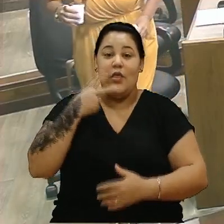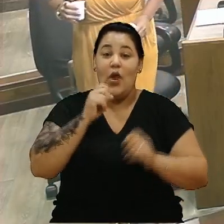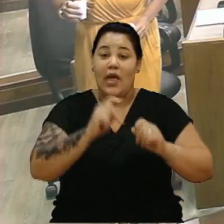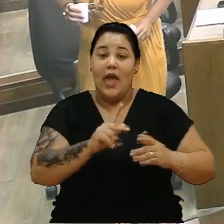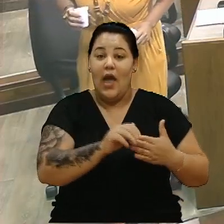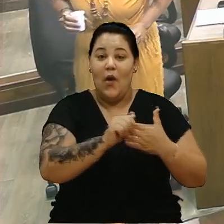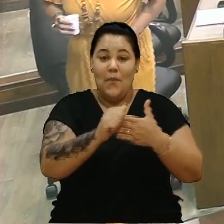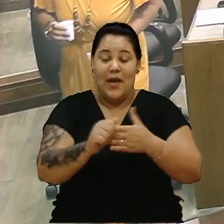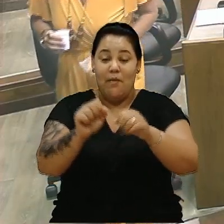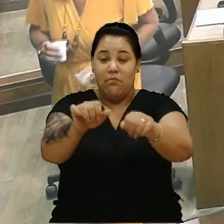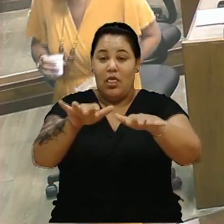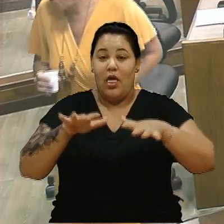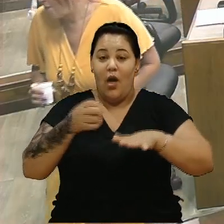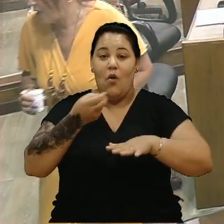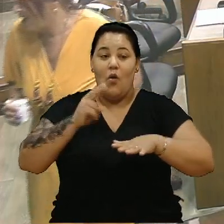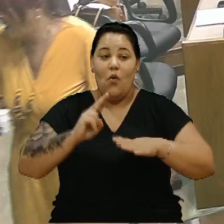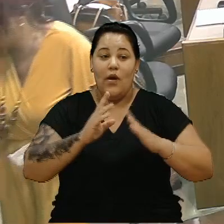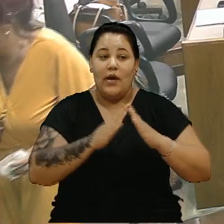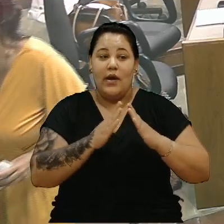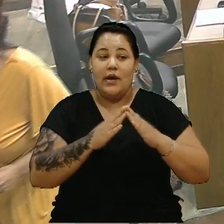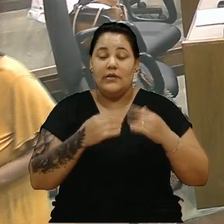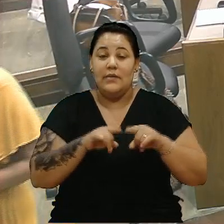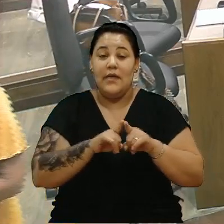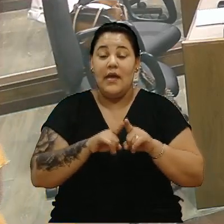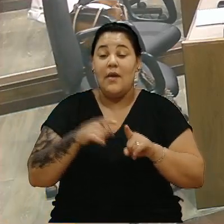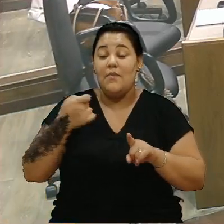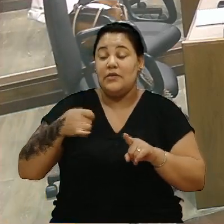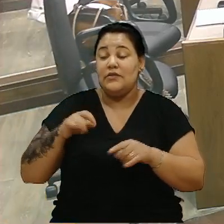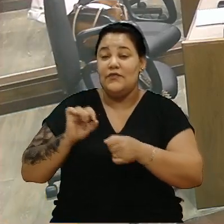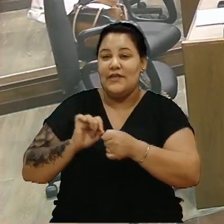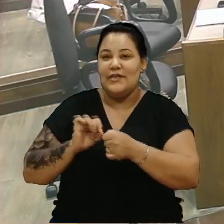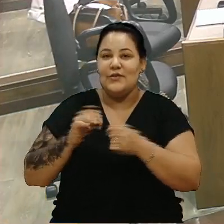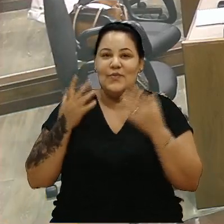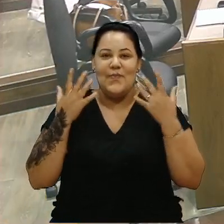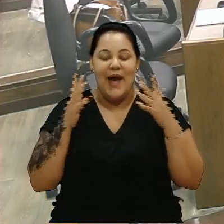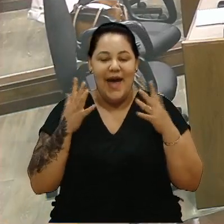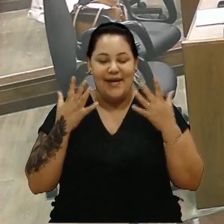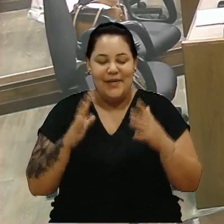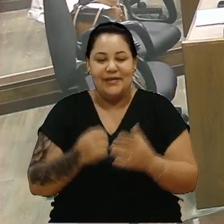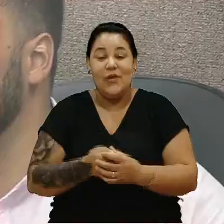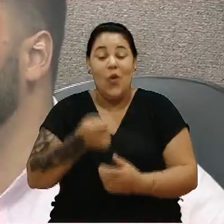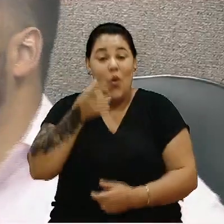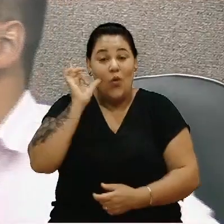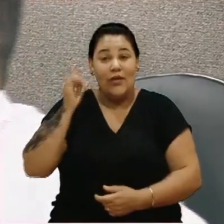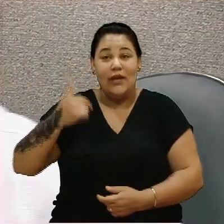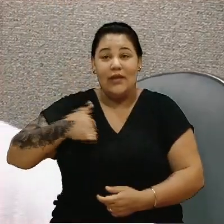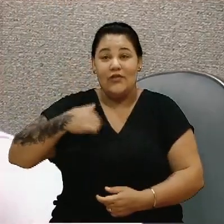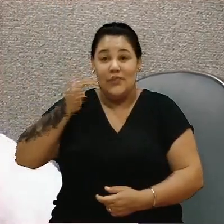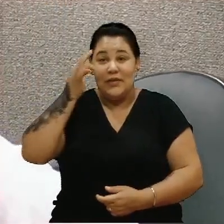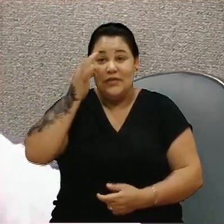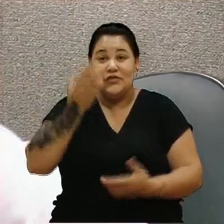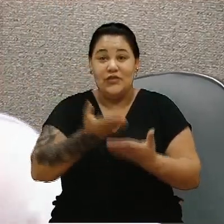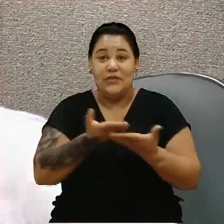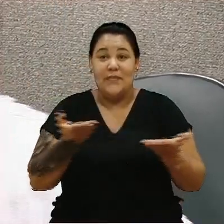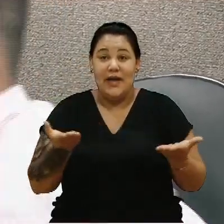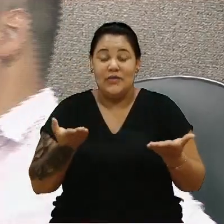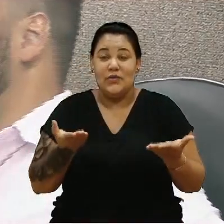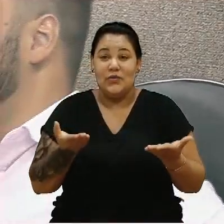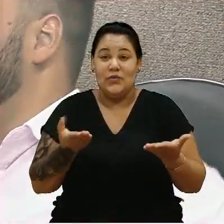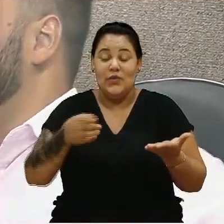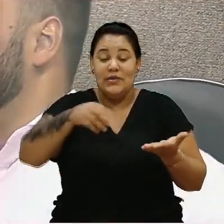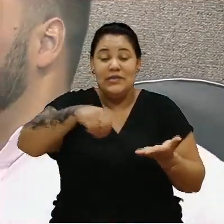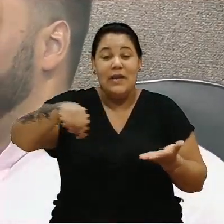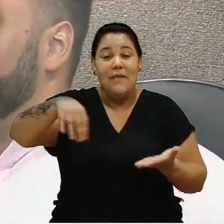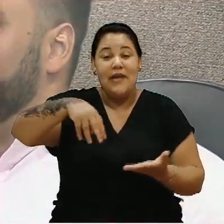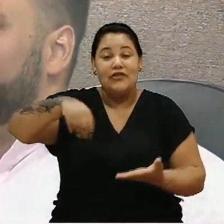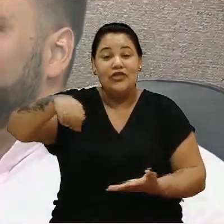plenário ou em casa, preciso fazer um voto de congratulações. Estive ontem no Espaço Semente, que